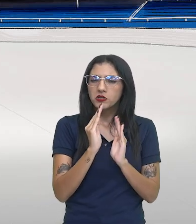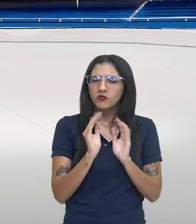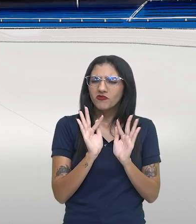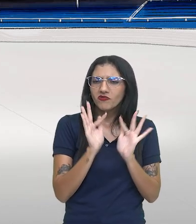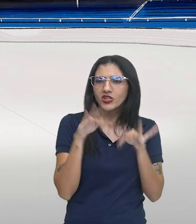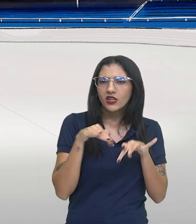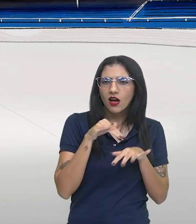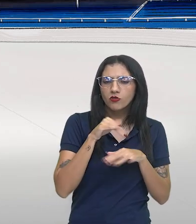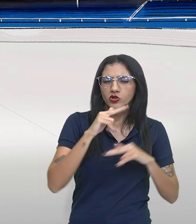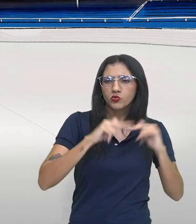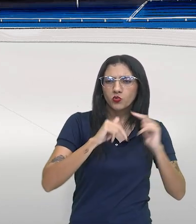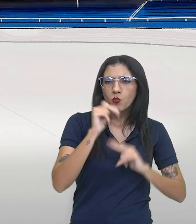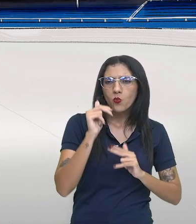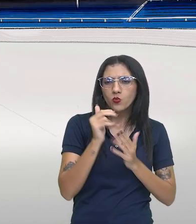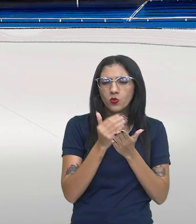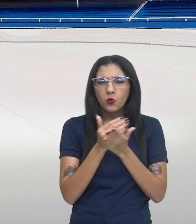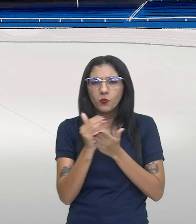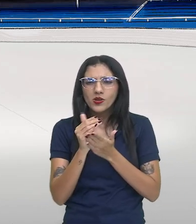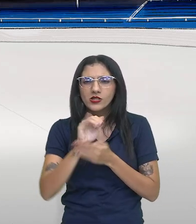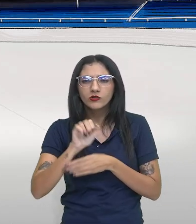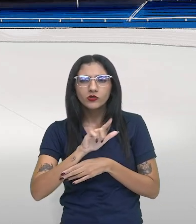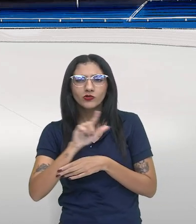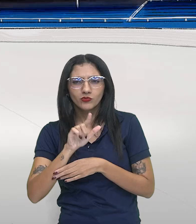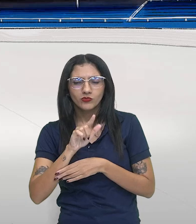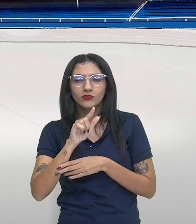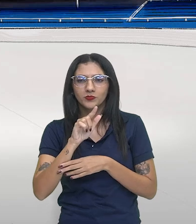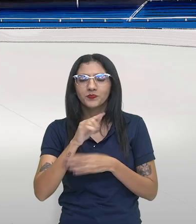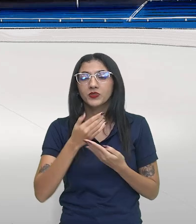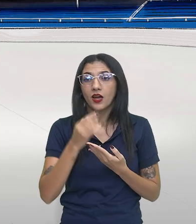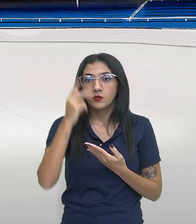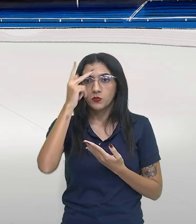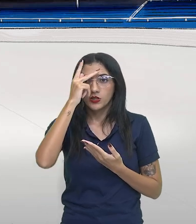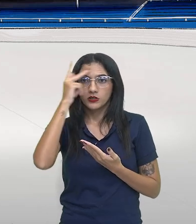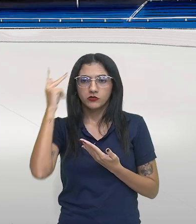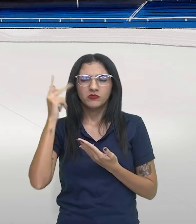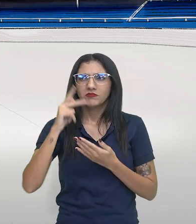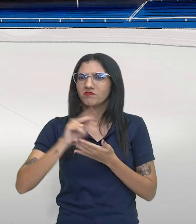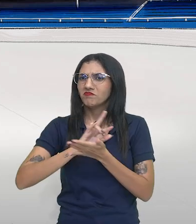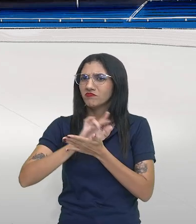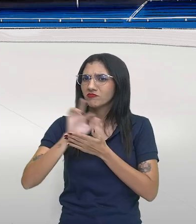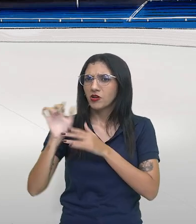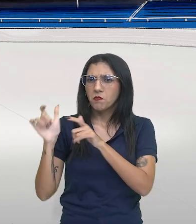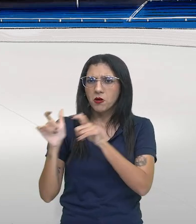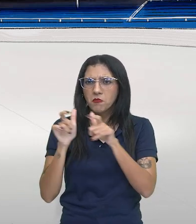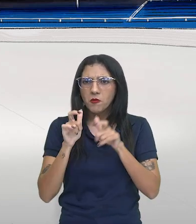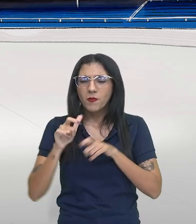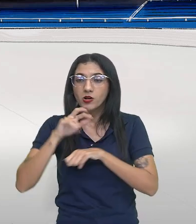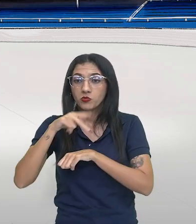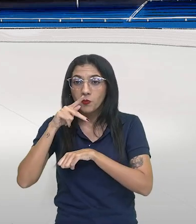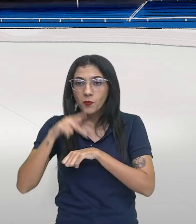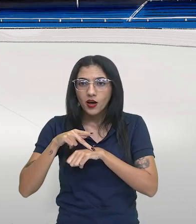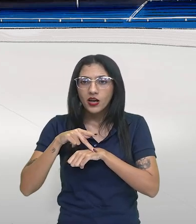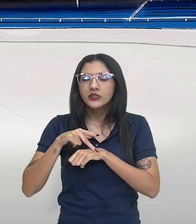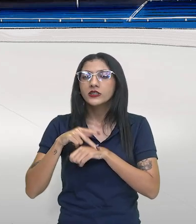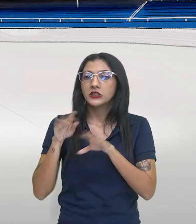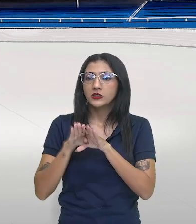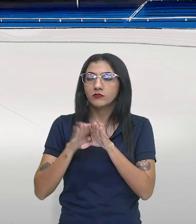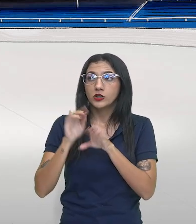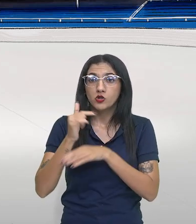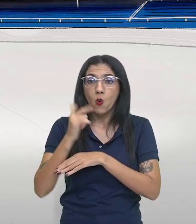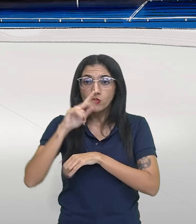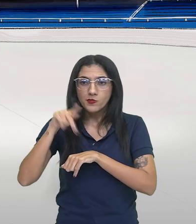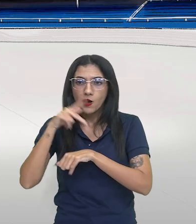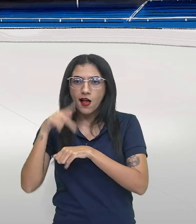junho, início de julho, acontece esse festival e aí vem pessoas de diversos locais do país e até do mundo para